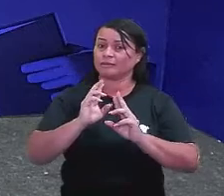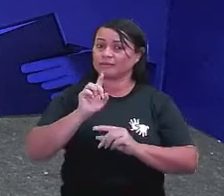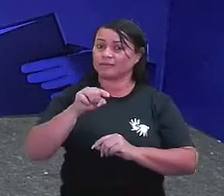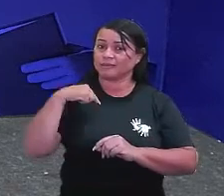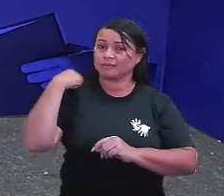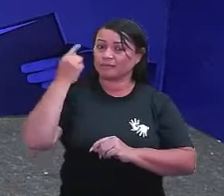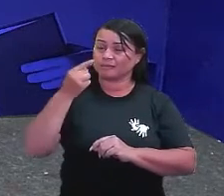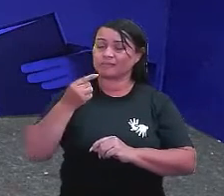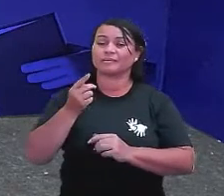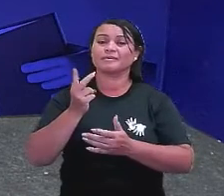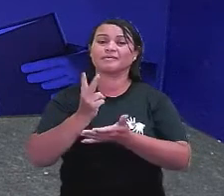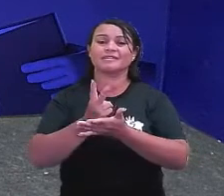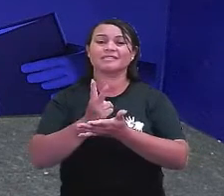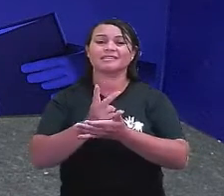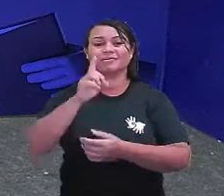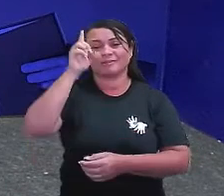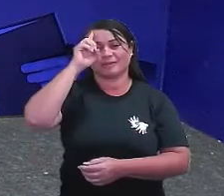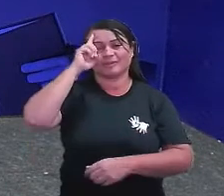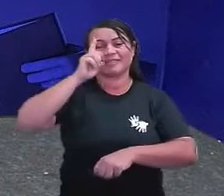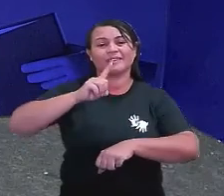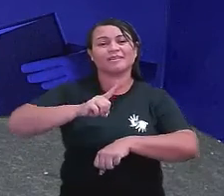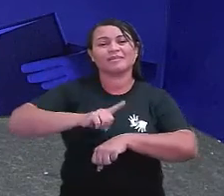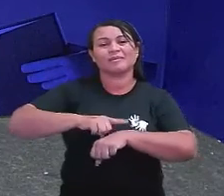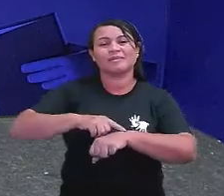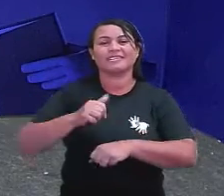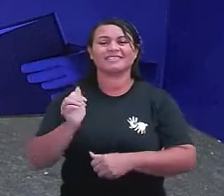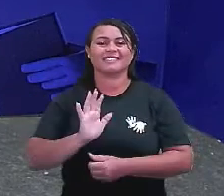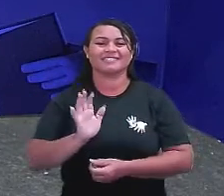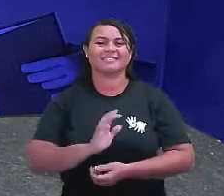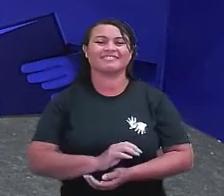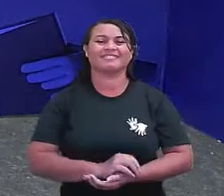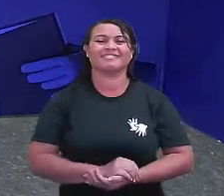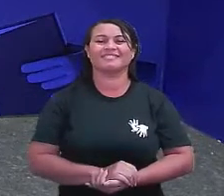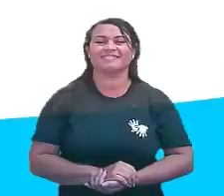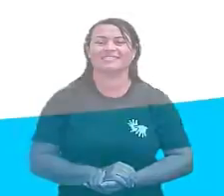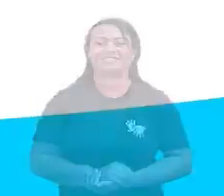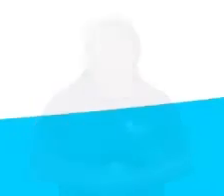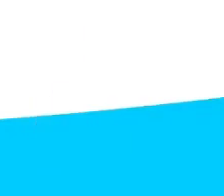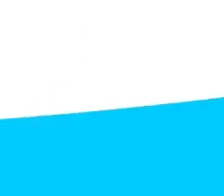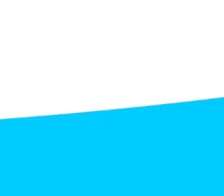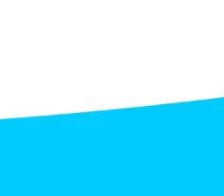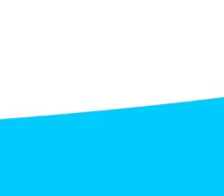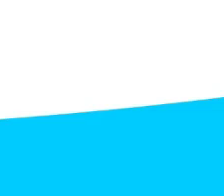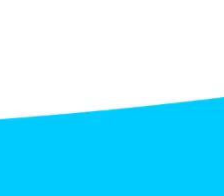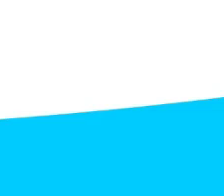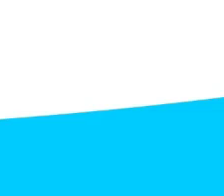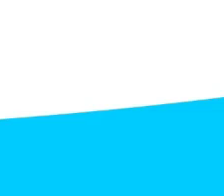aqui todo dia. Um beijo, até a próxima aula.